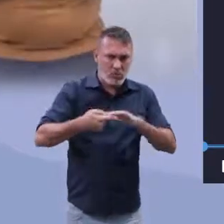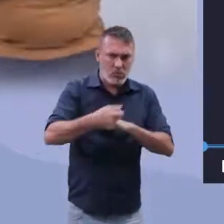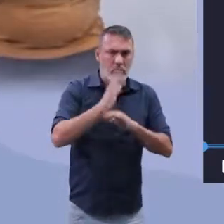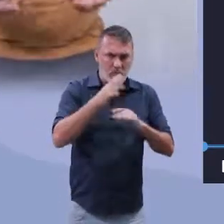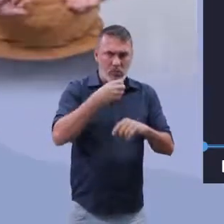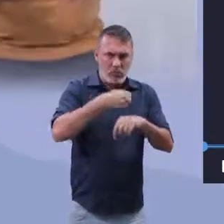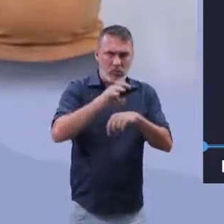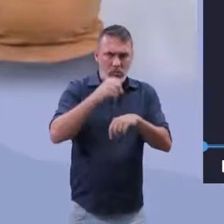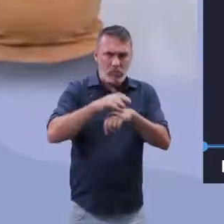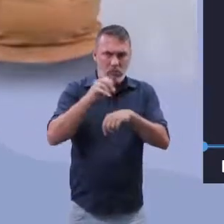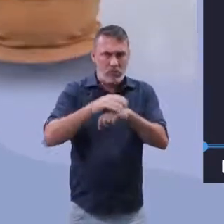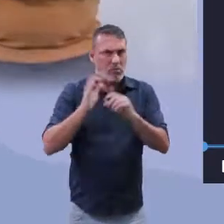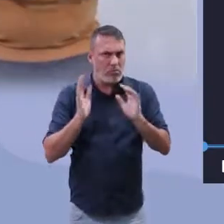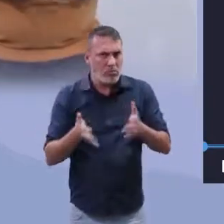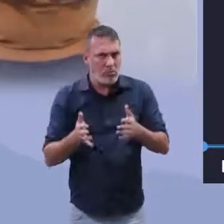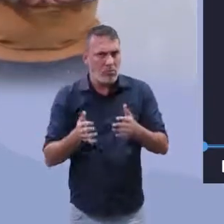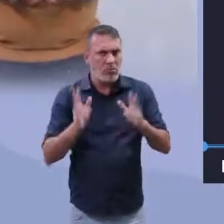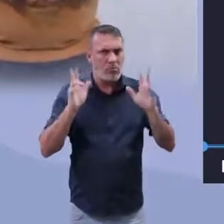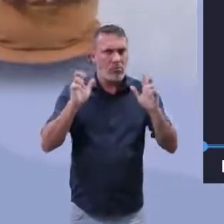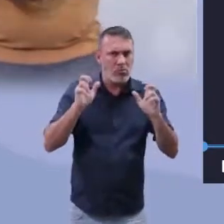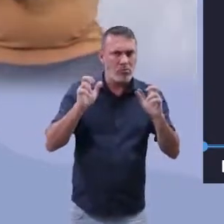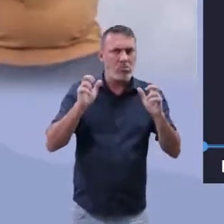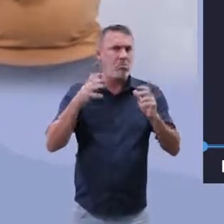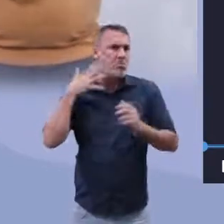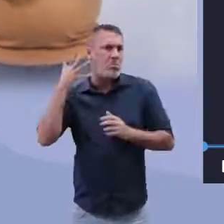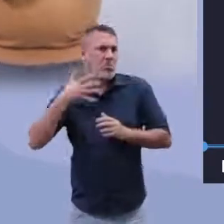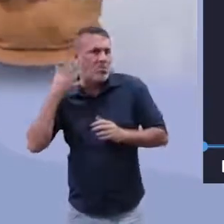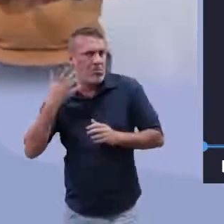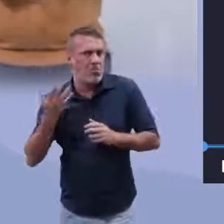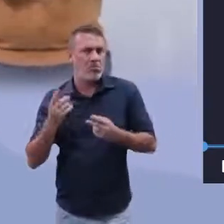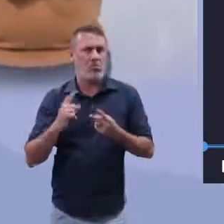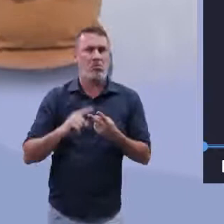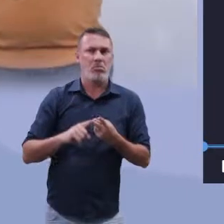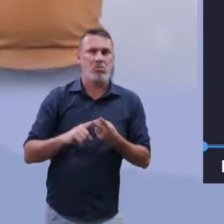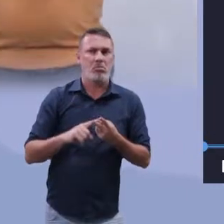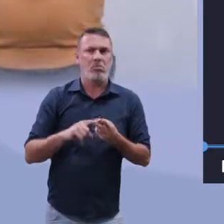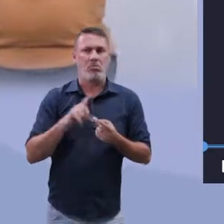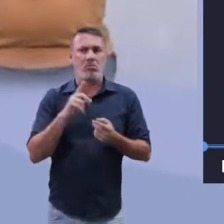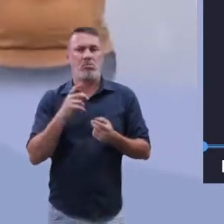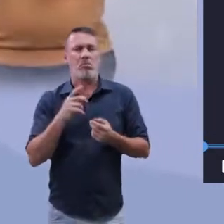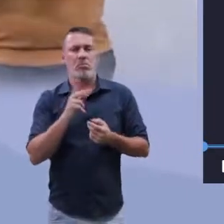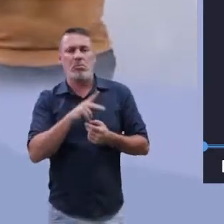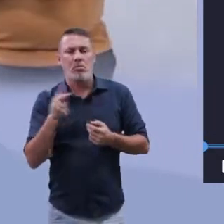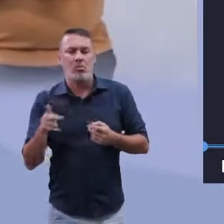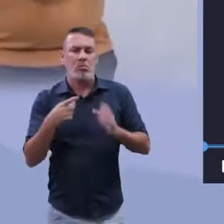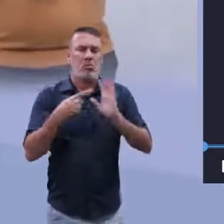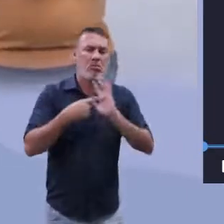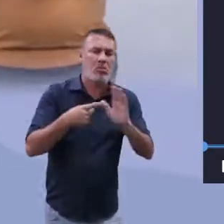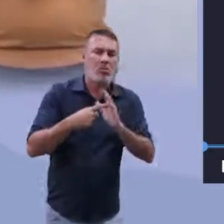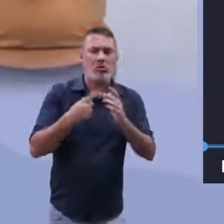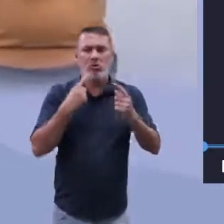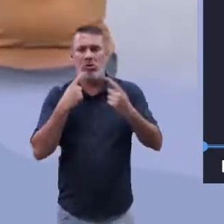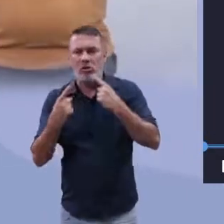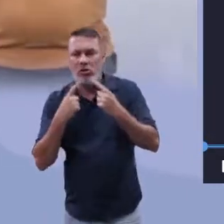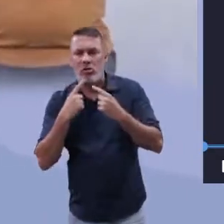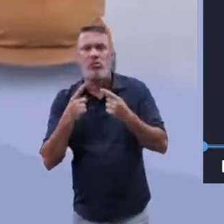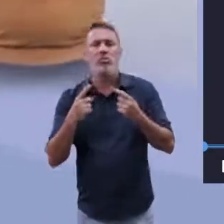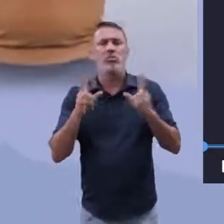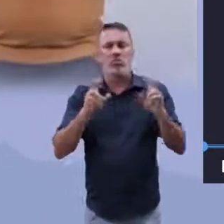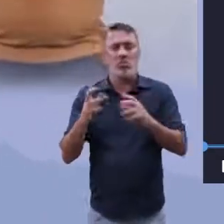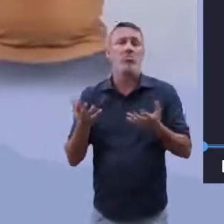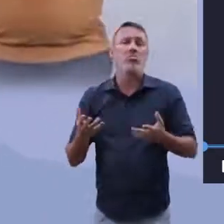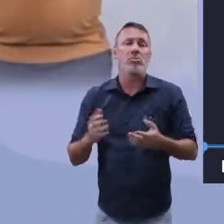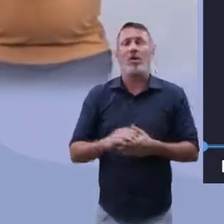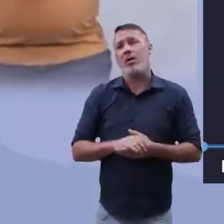mas a escola no geral, a escola física. Quando que teve uma palestra? Quando que os professores fizeram um diálogo,